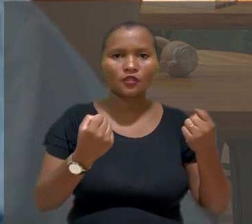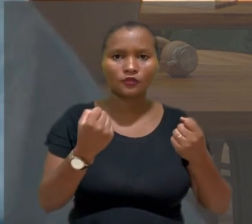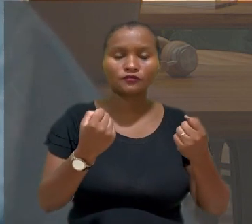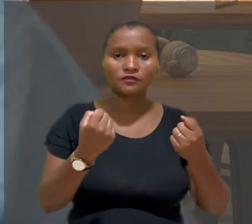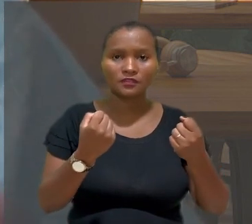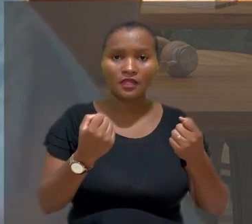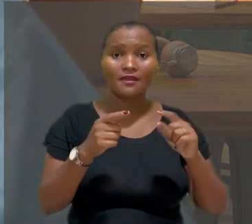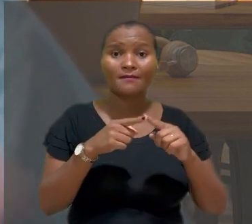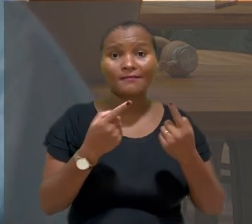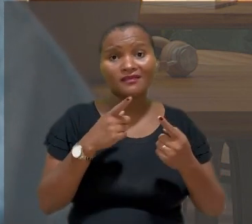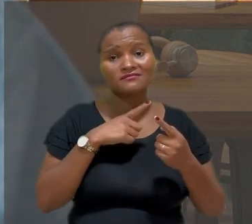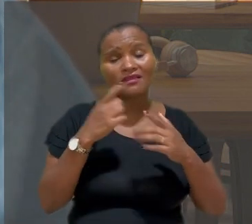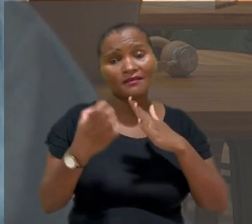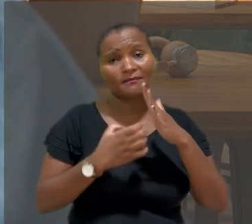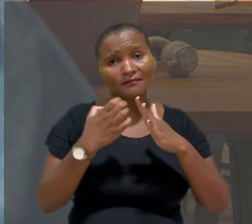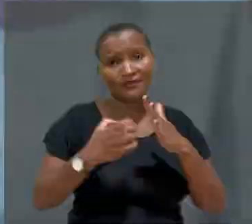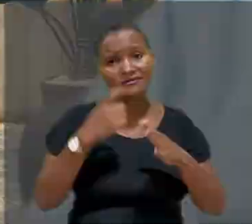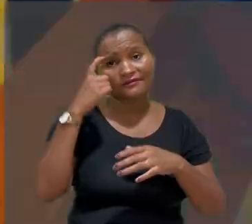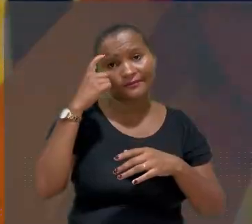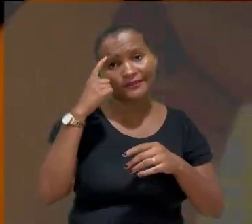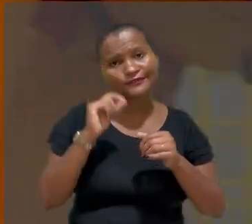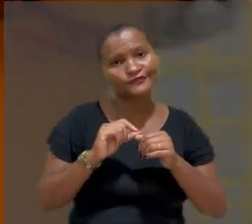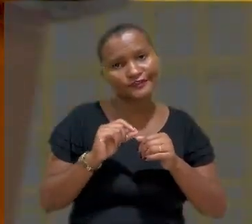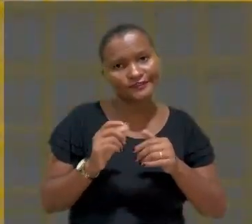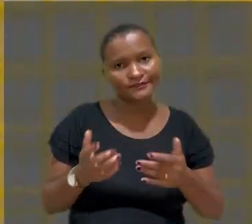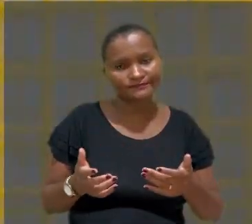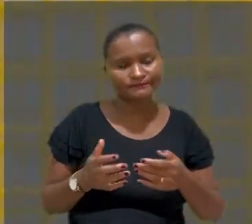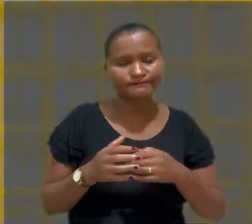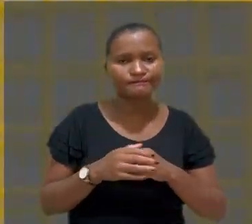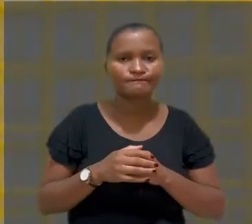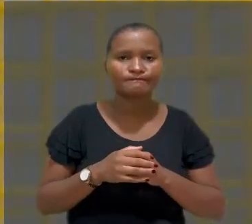O problema é que tem empresas que pensam em fazer isso.